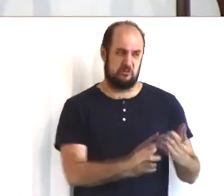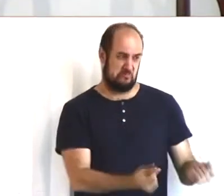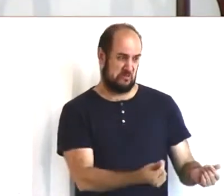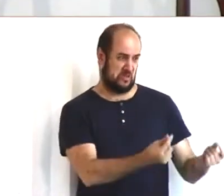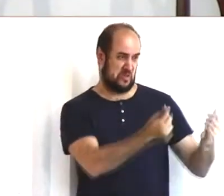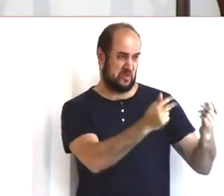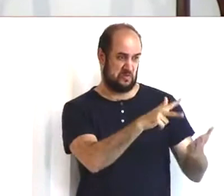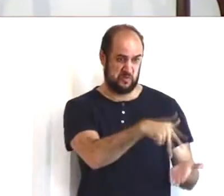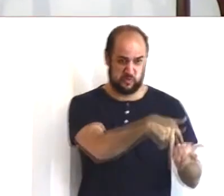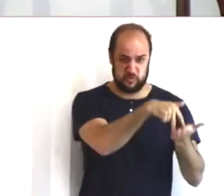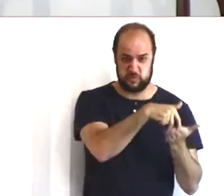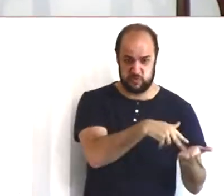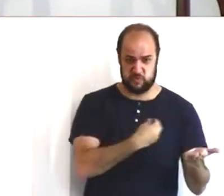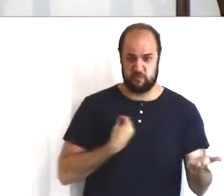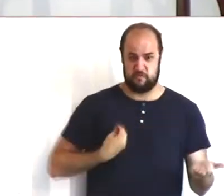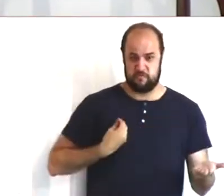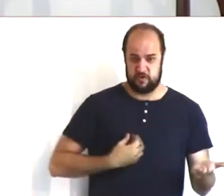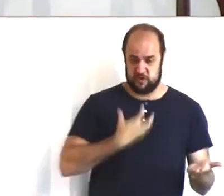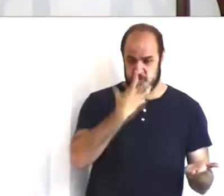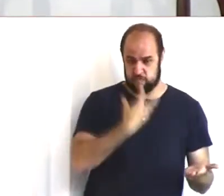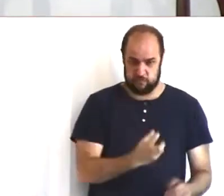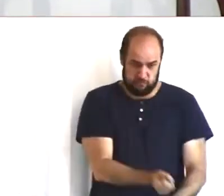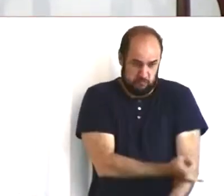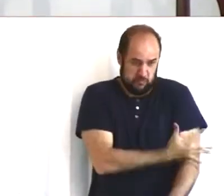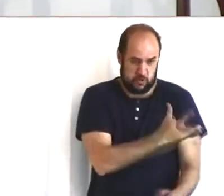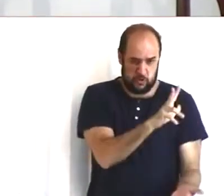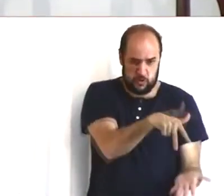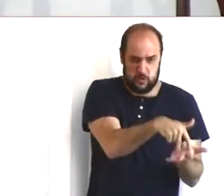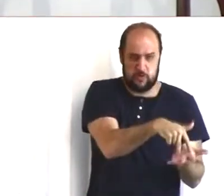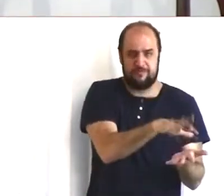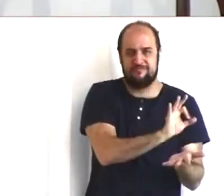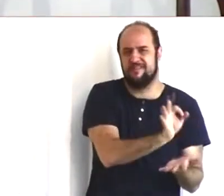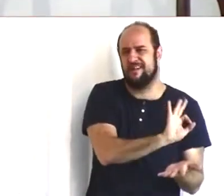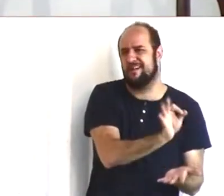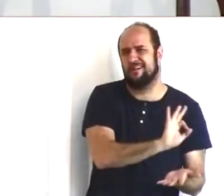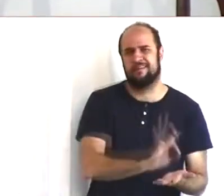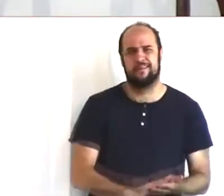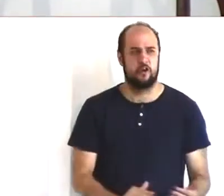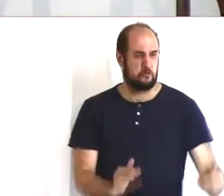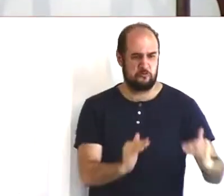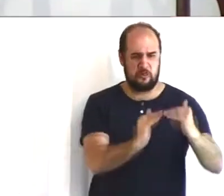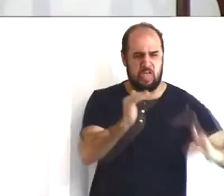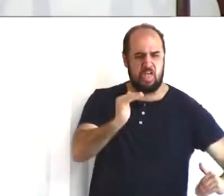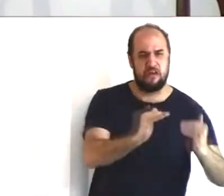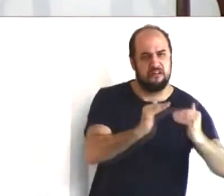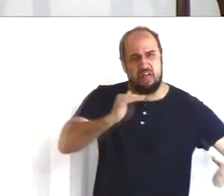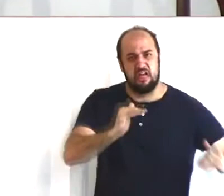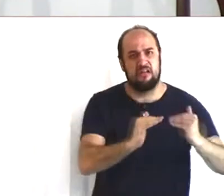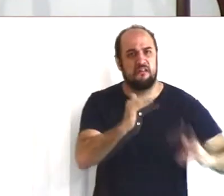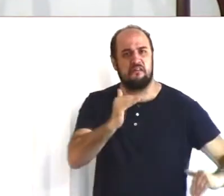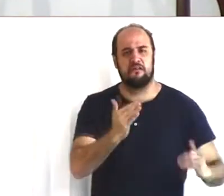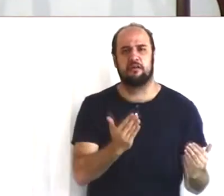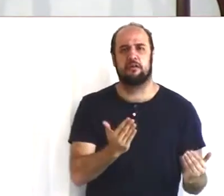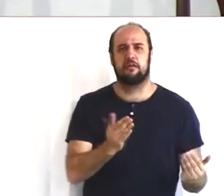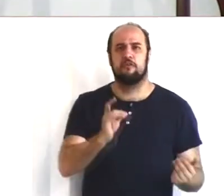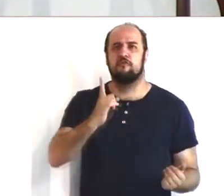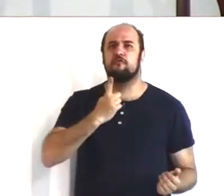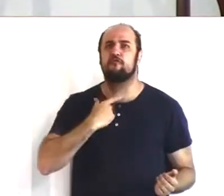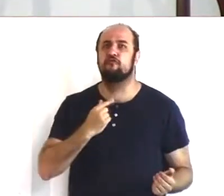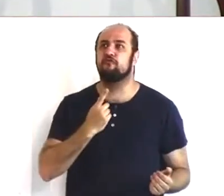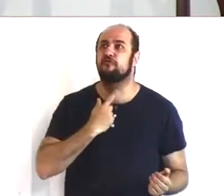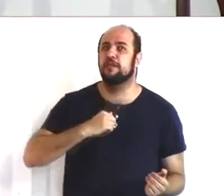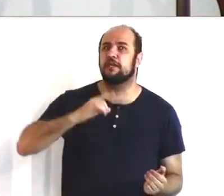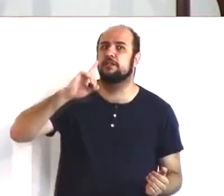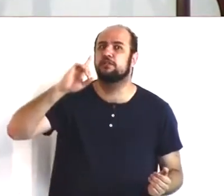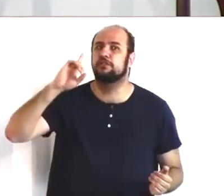à estabilidade emocional. A riqueza nada pode em relação ao que Deus quer do